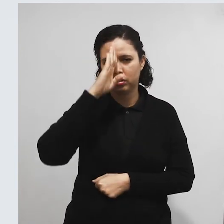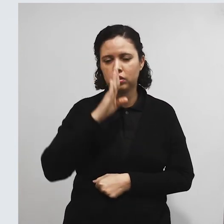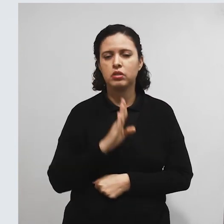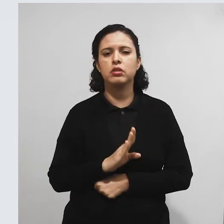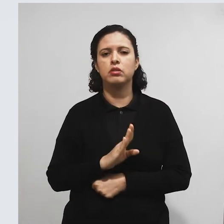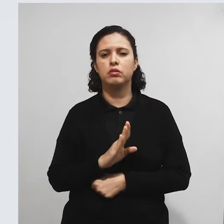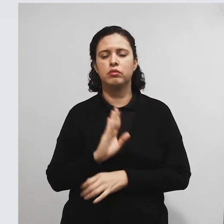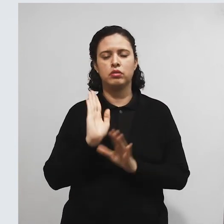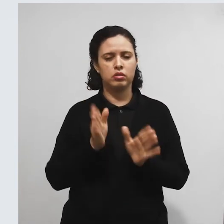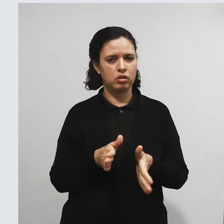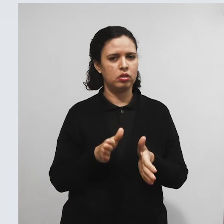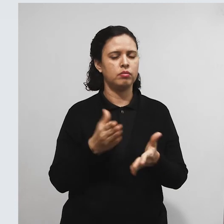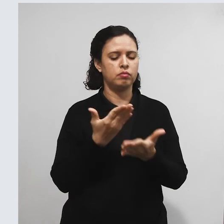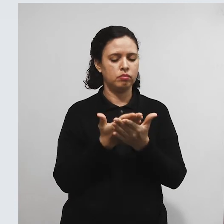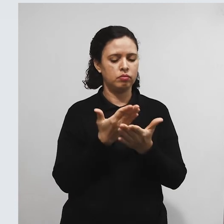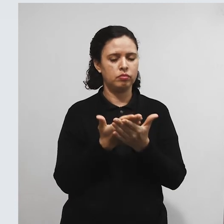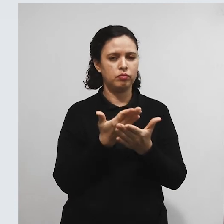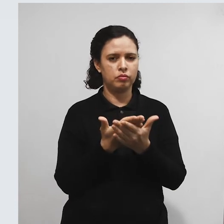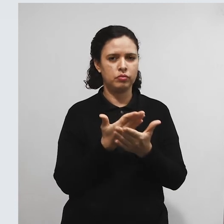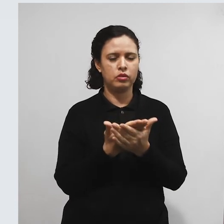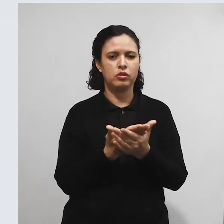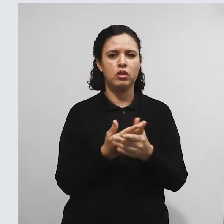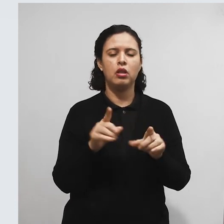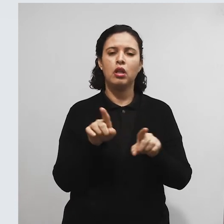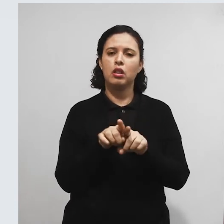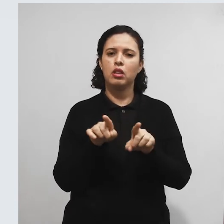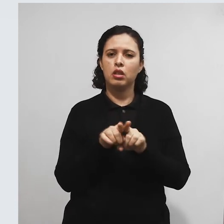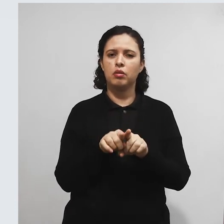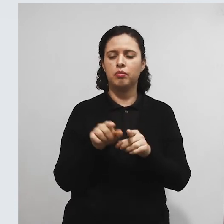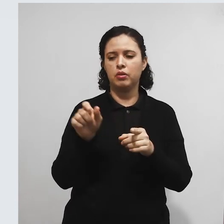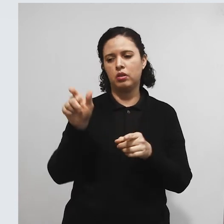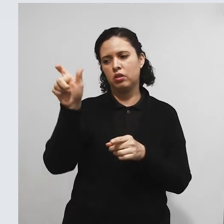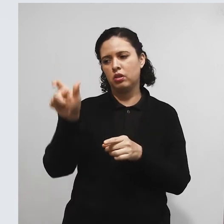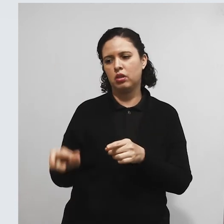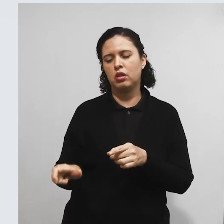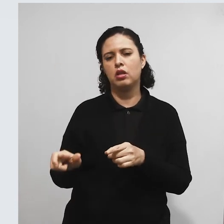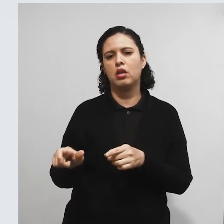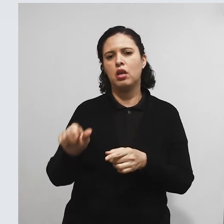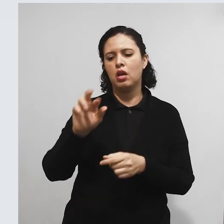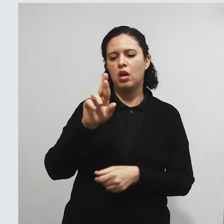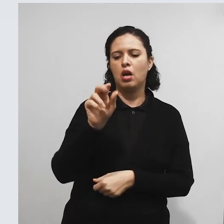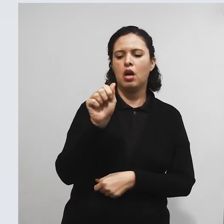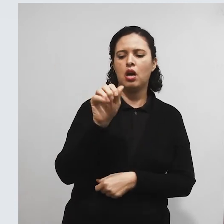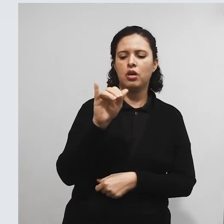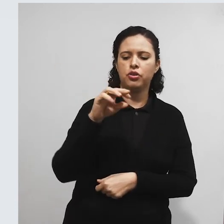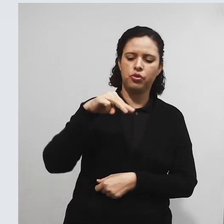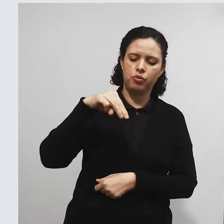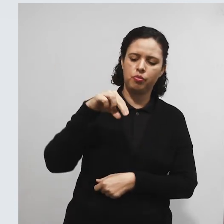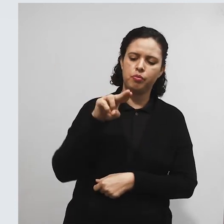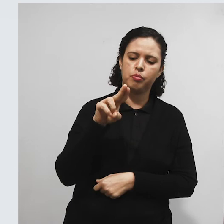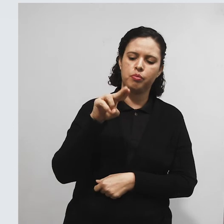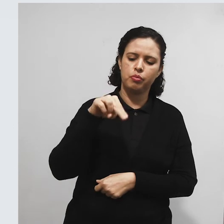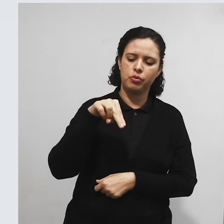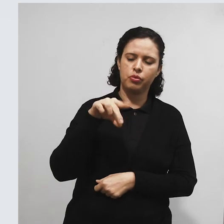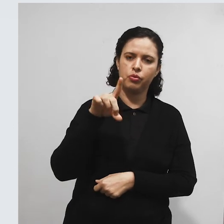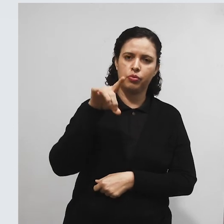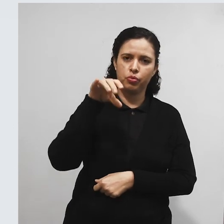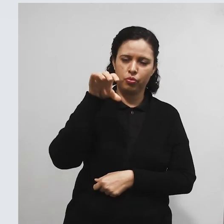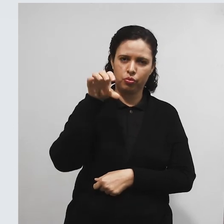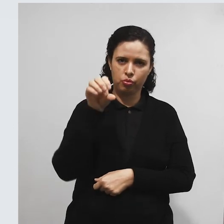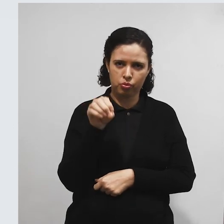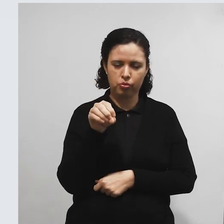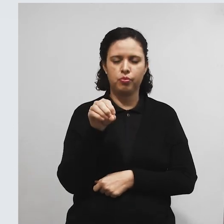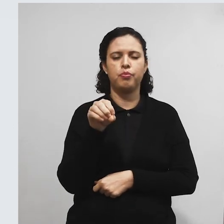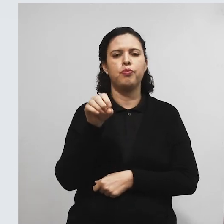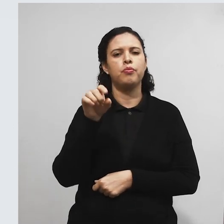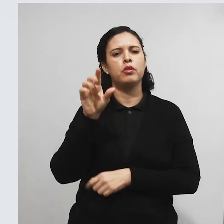sido realizados, né? Como o autor Raimundo Nina Rodrigues, que já tinha feito alguns estudos sobre a questão do negro